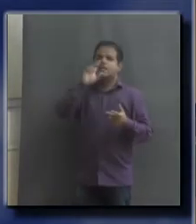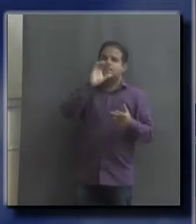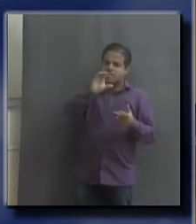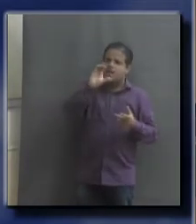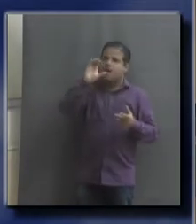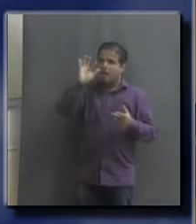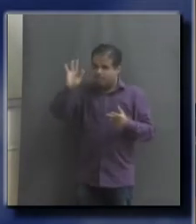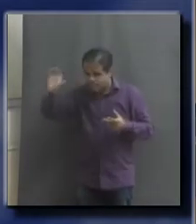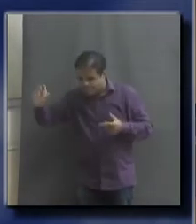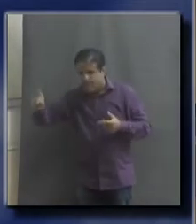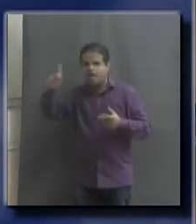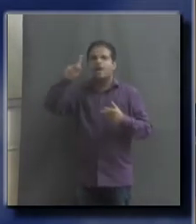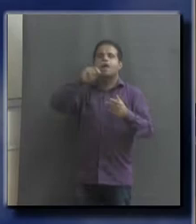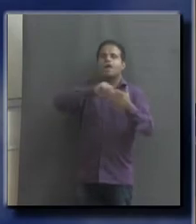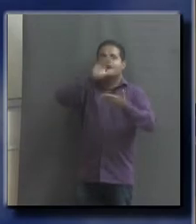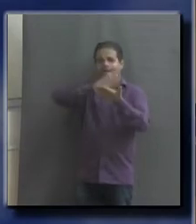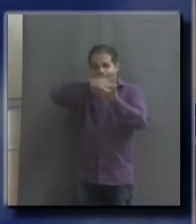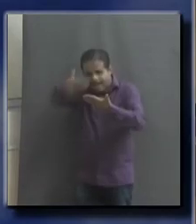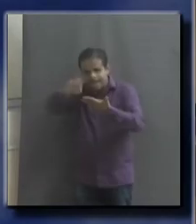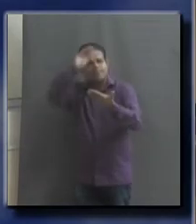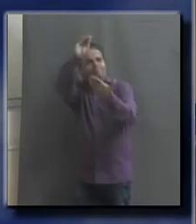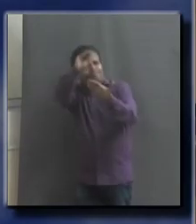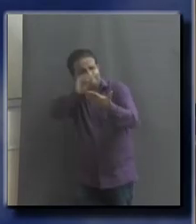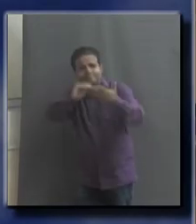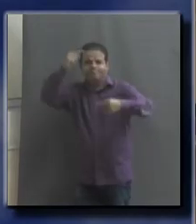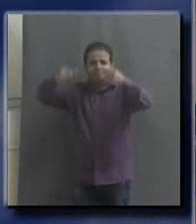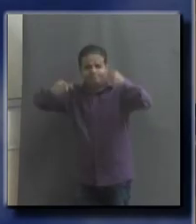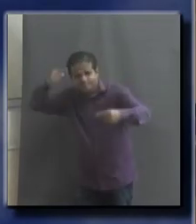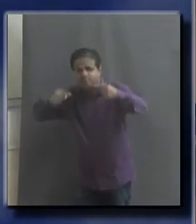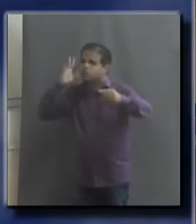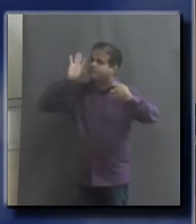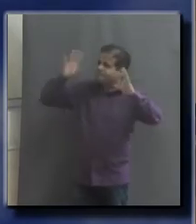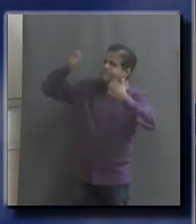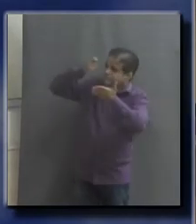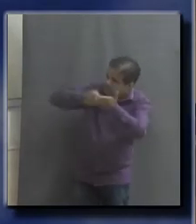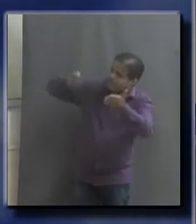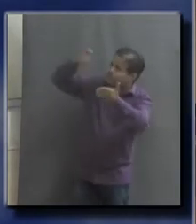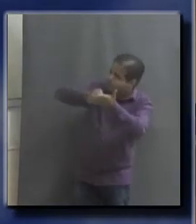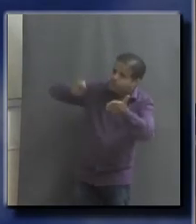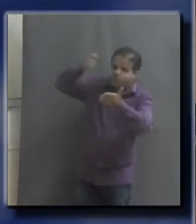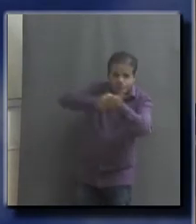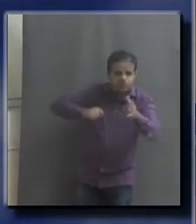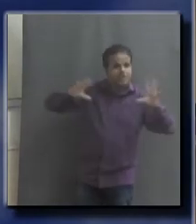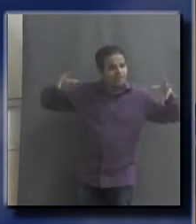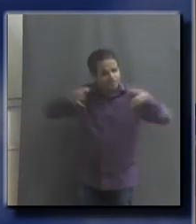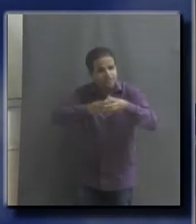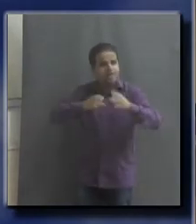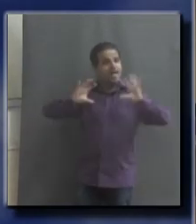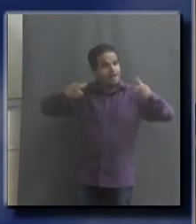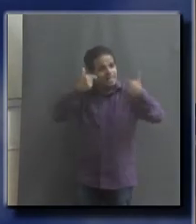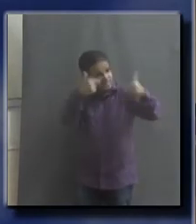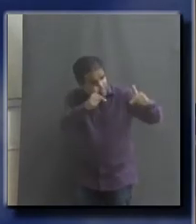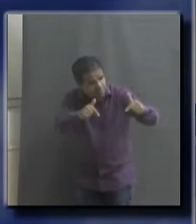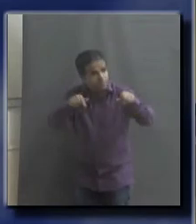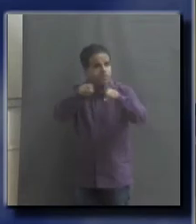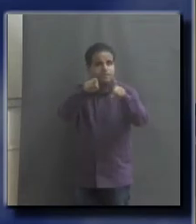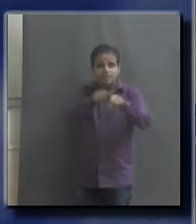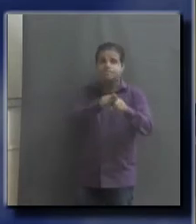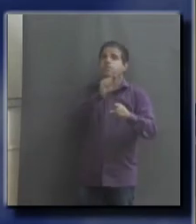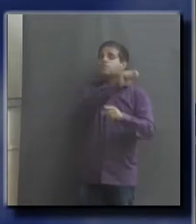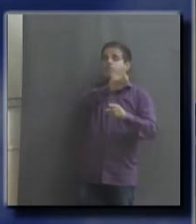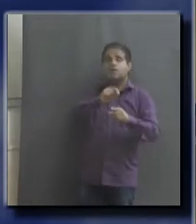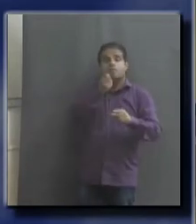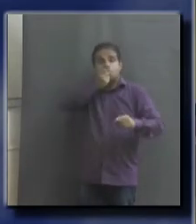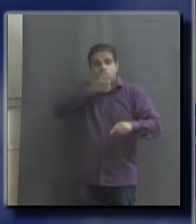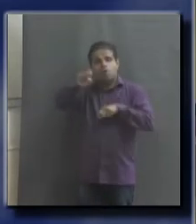esses calendários de discussões e proposições, mas a gente reforça a luta enquanto categoria e classe trabalhadora para